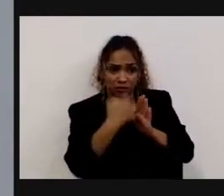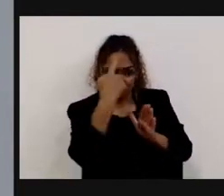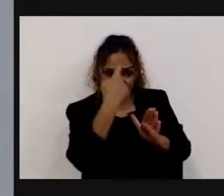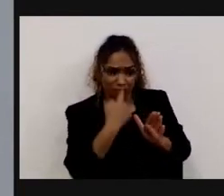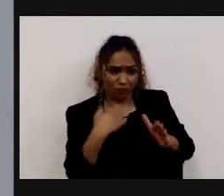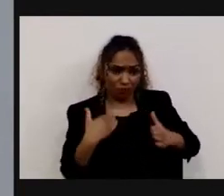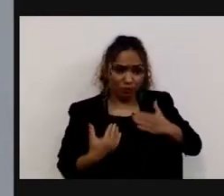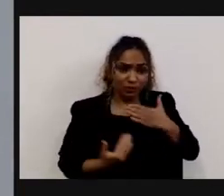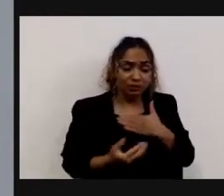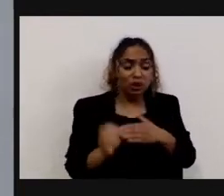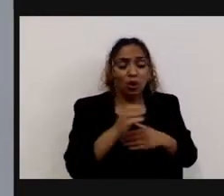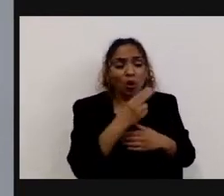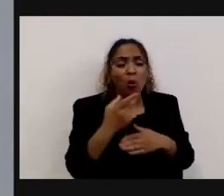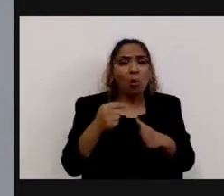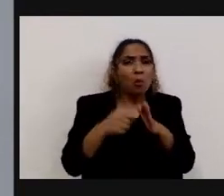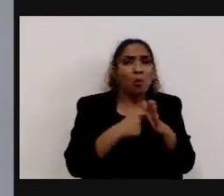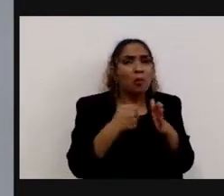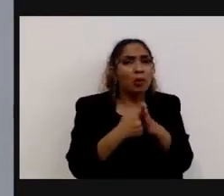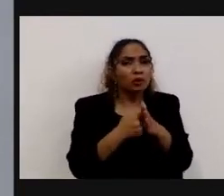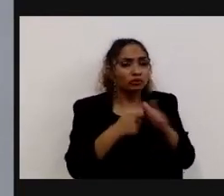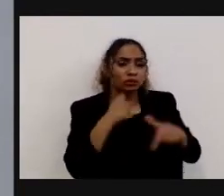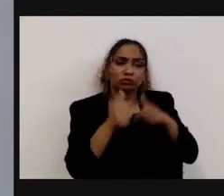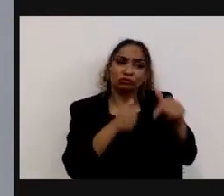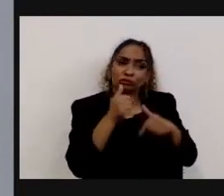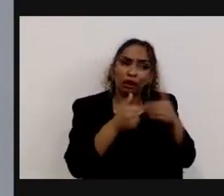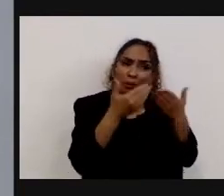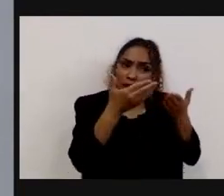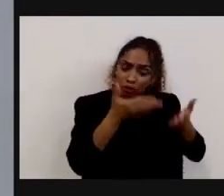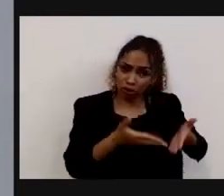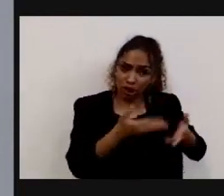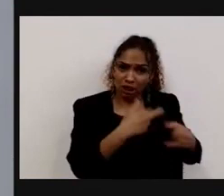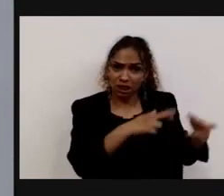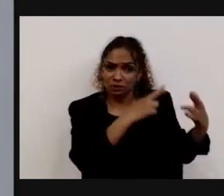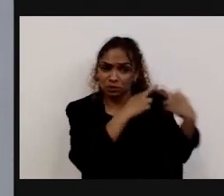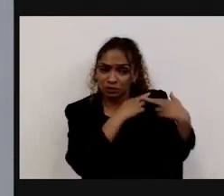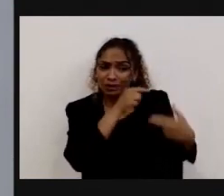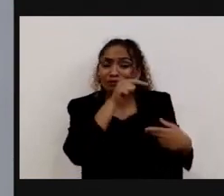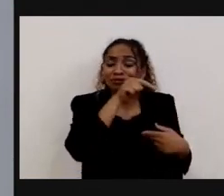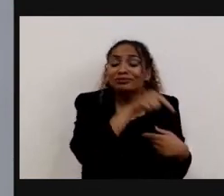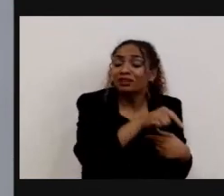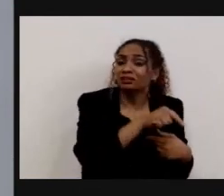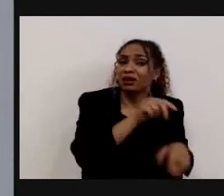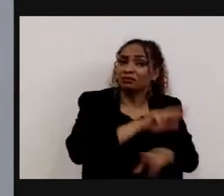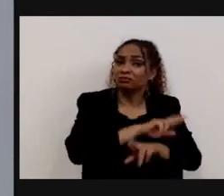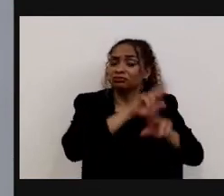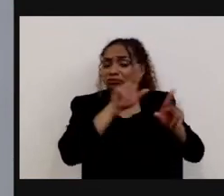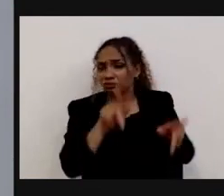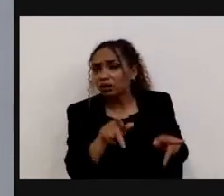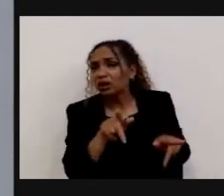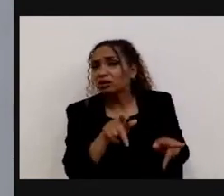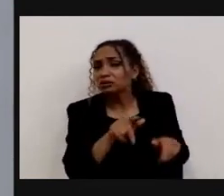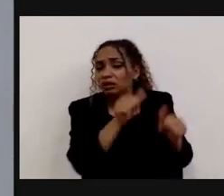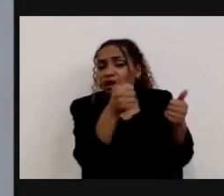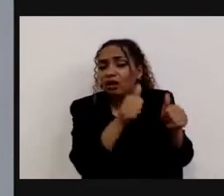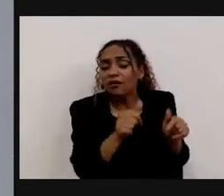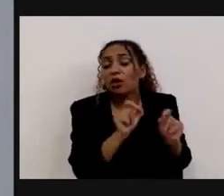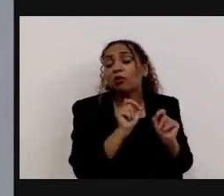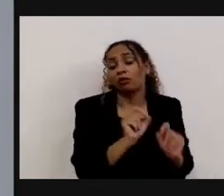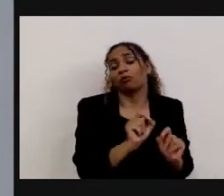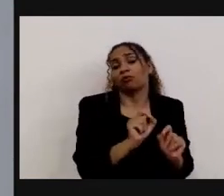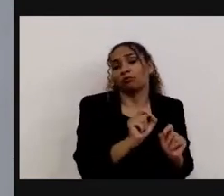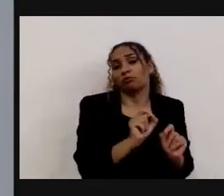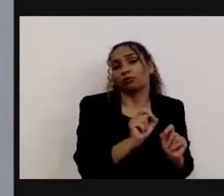perfil comportamental dele ou você tá me perguntando das entregas dele do comprometimento dele são coisas diferentes você tá querendo avaliar o quê